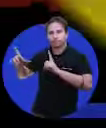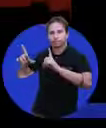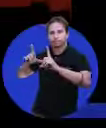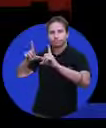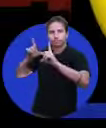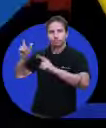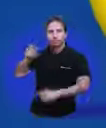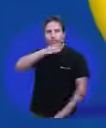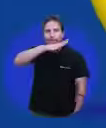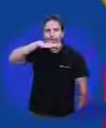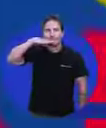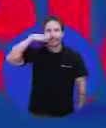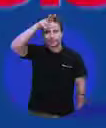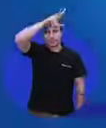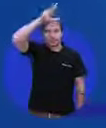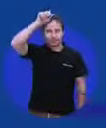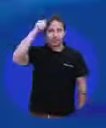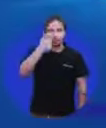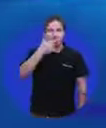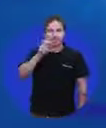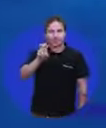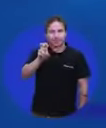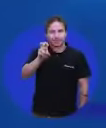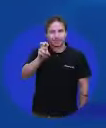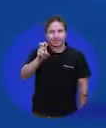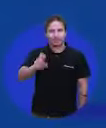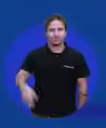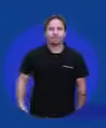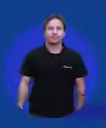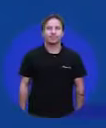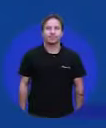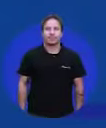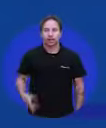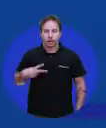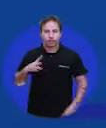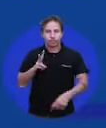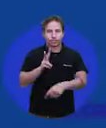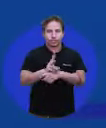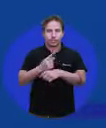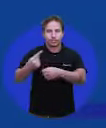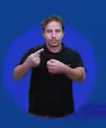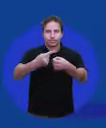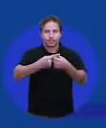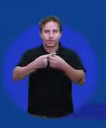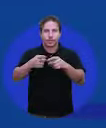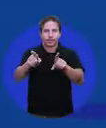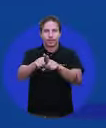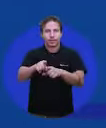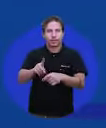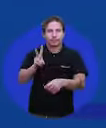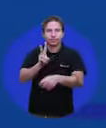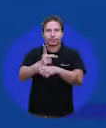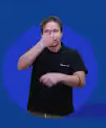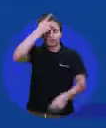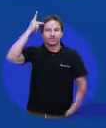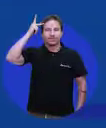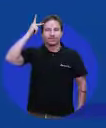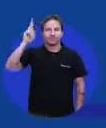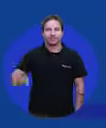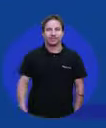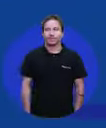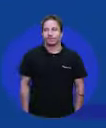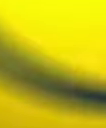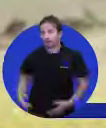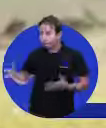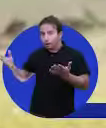Começa agora o programa Béia Prefeita 25. 25! Para cuidar da cidade, para cuidar das